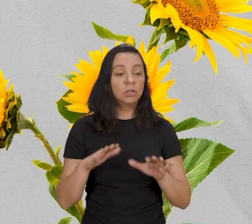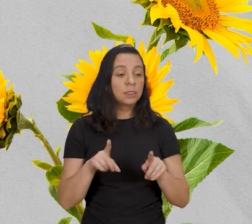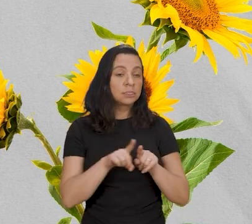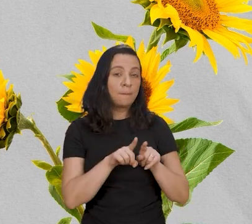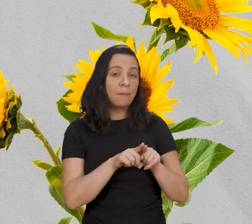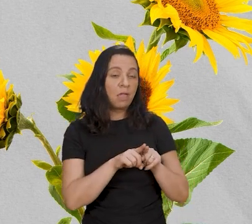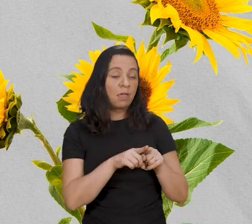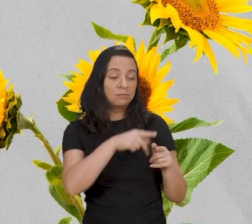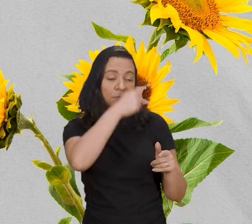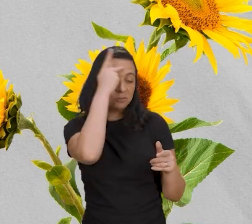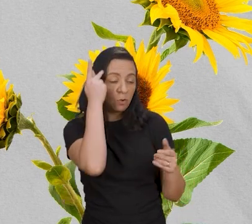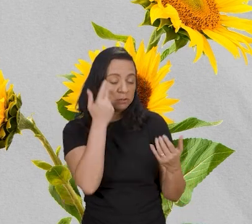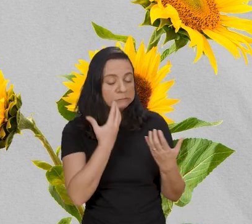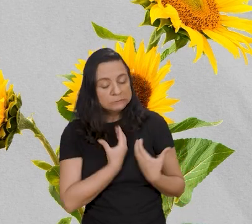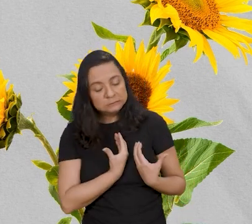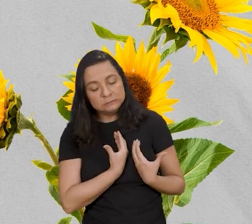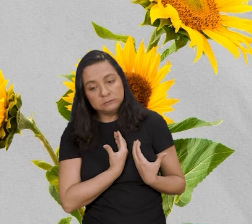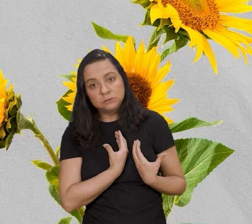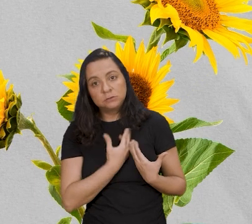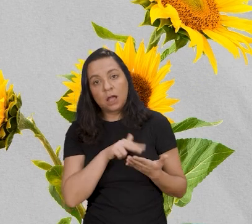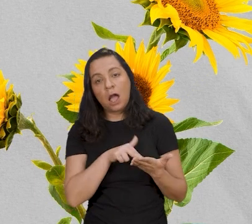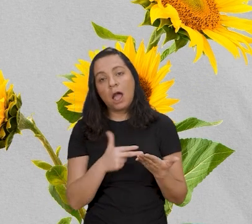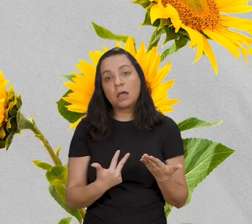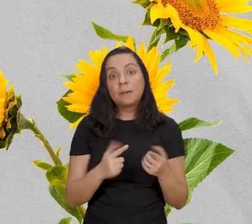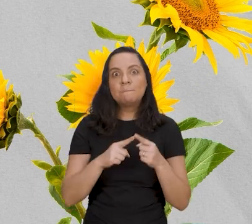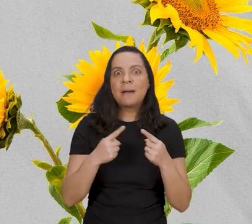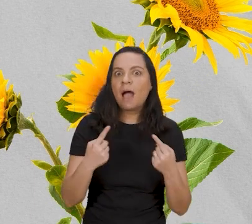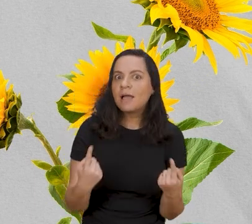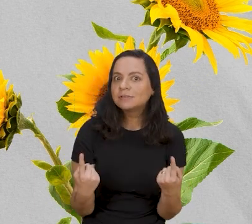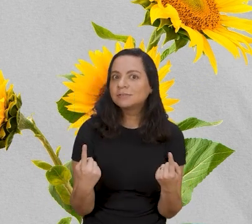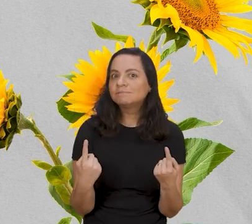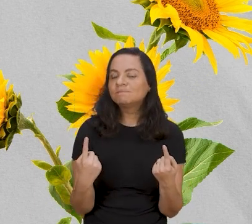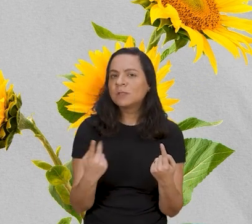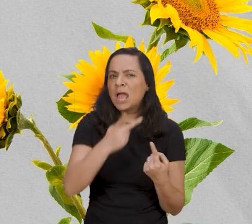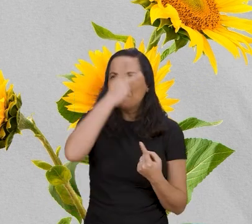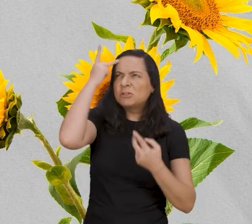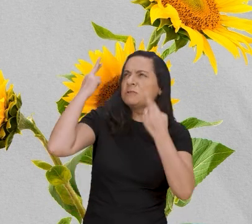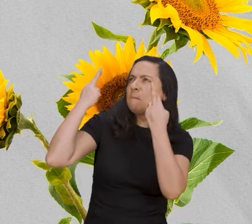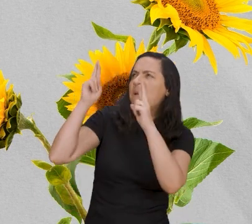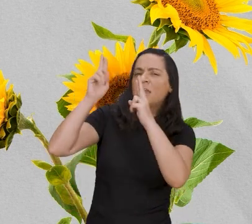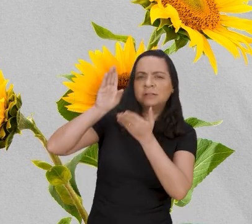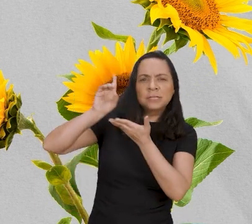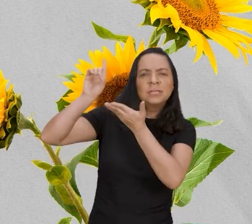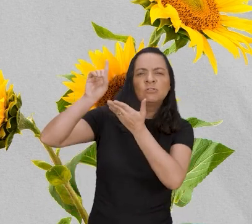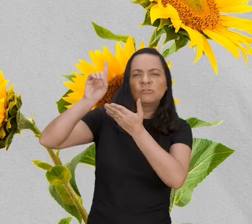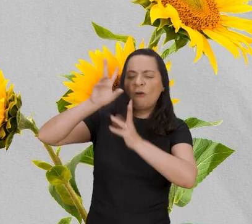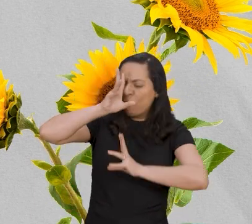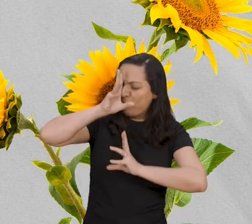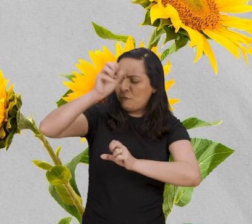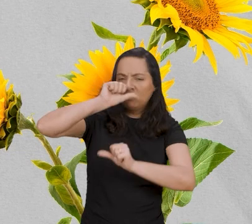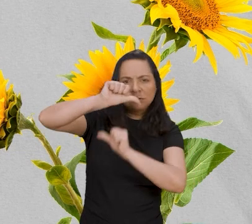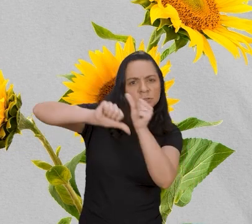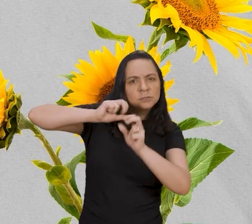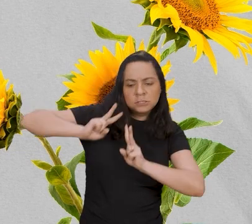e os moços tropeçam e caem. Mas aqueles que esperam no Senhor renovam as suas